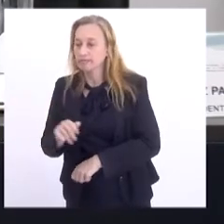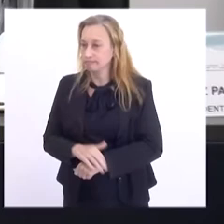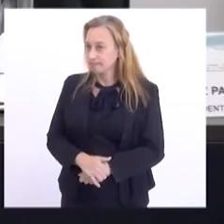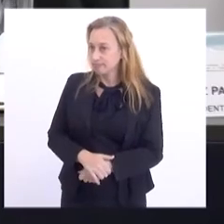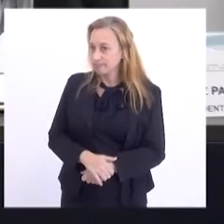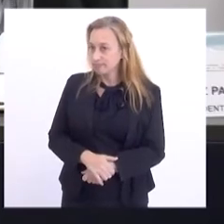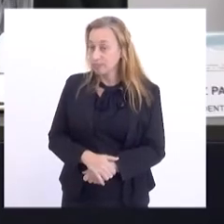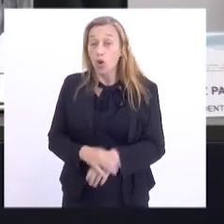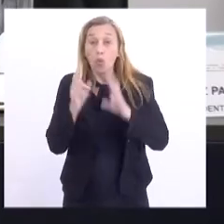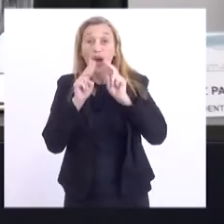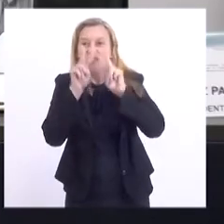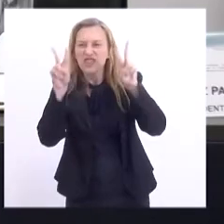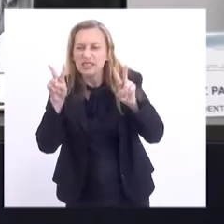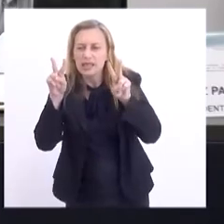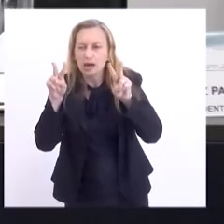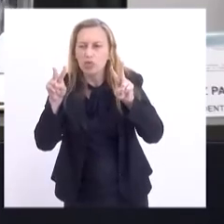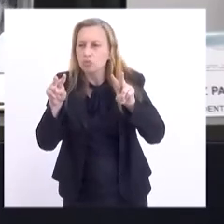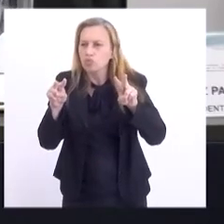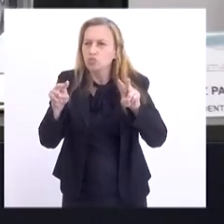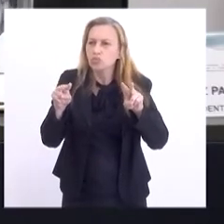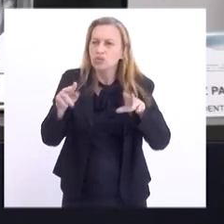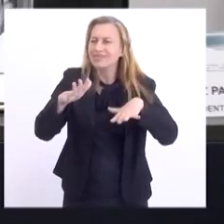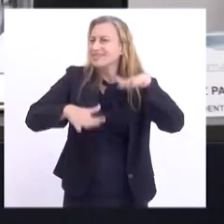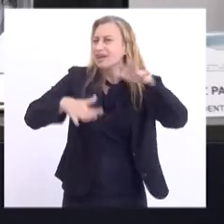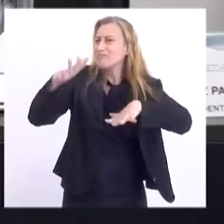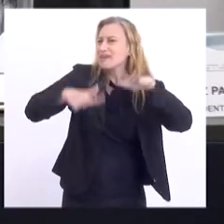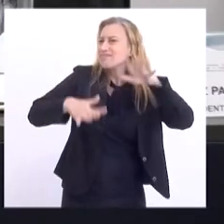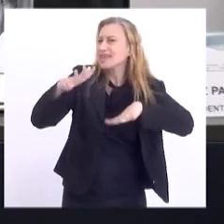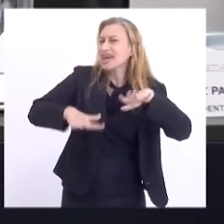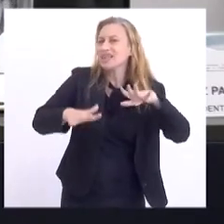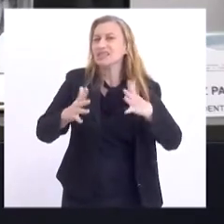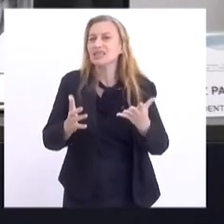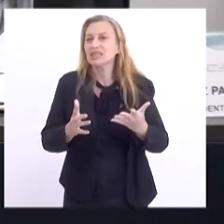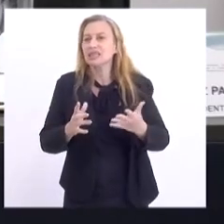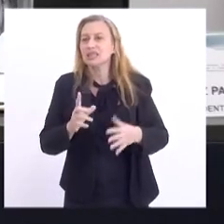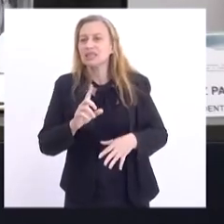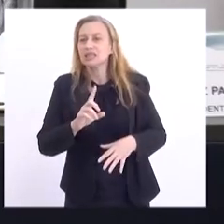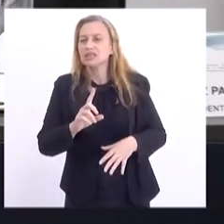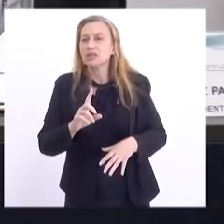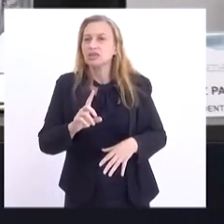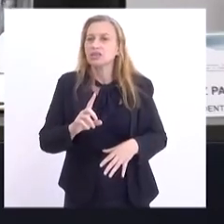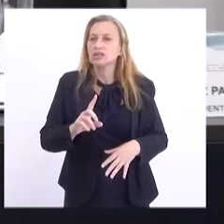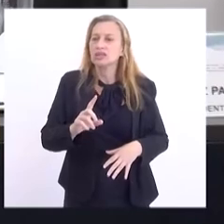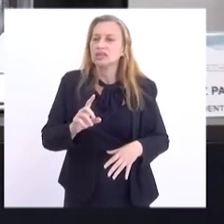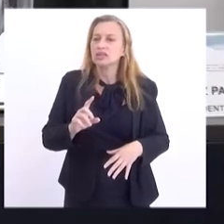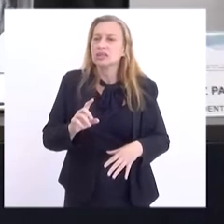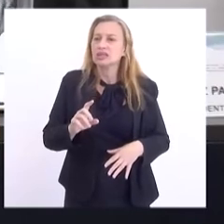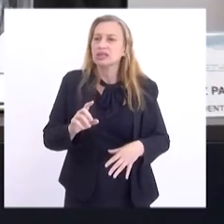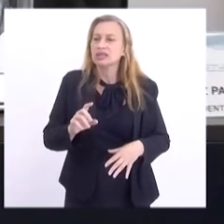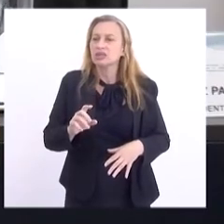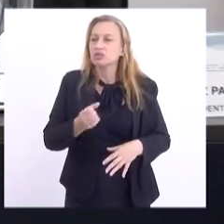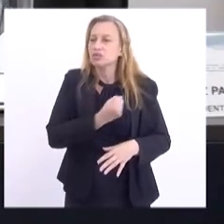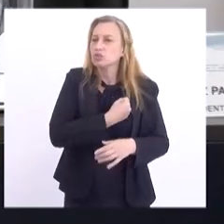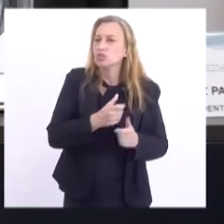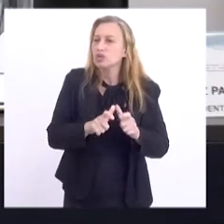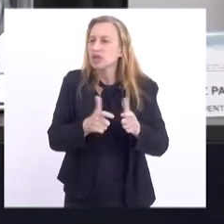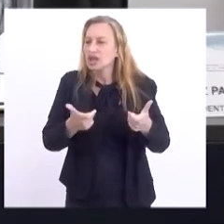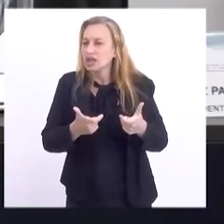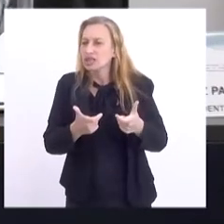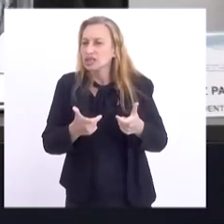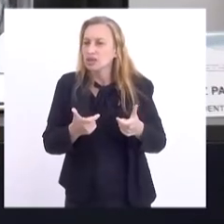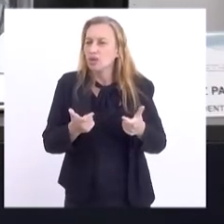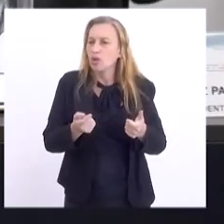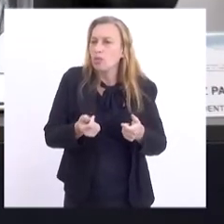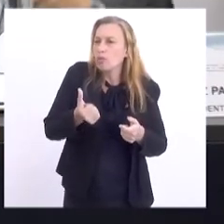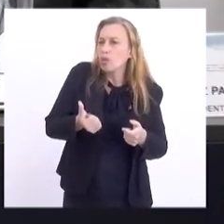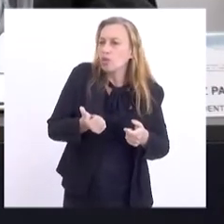com uma visão holística independente das não demandas ou demandas de cada secretária é só